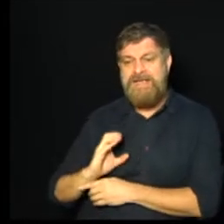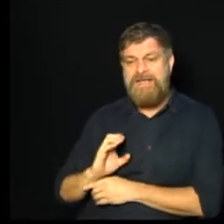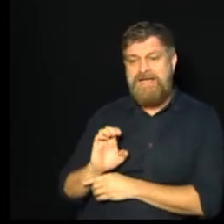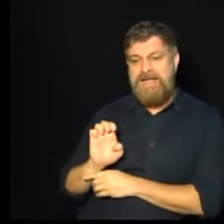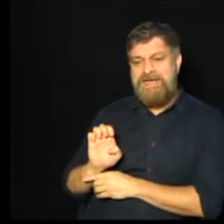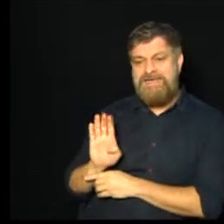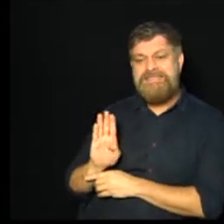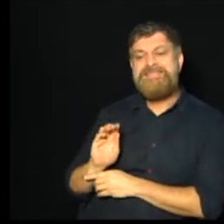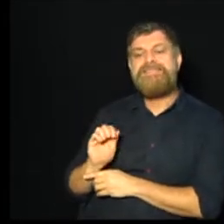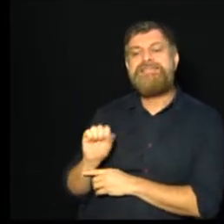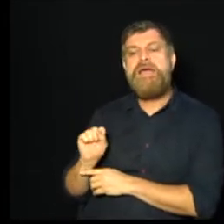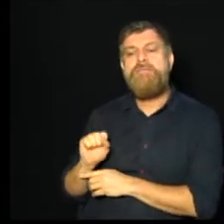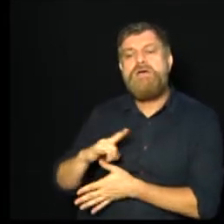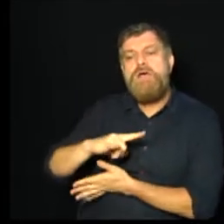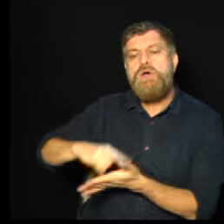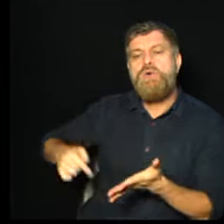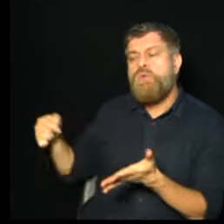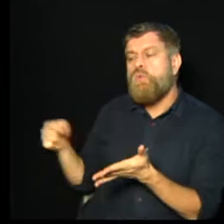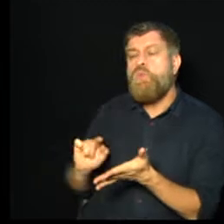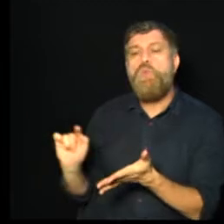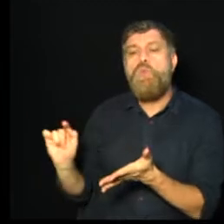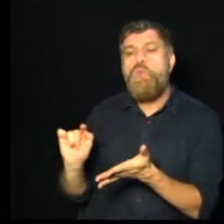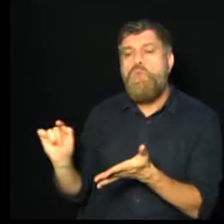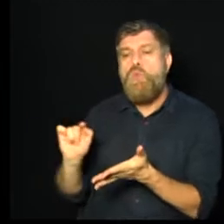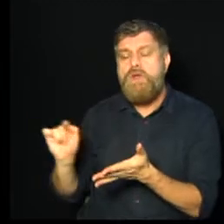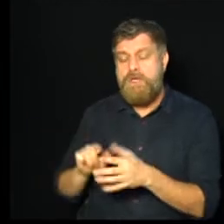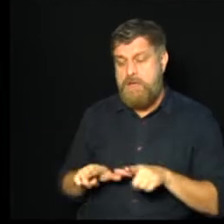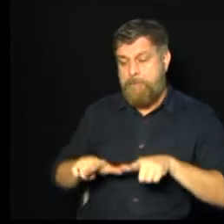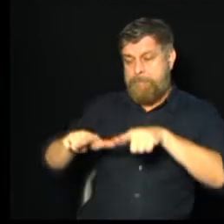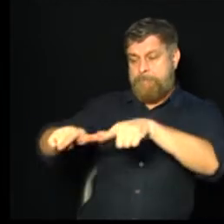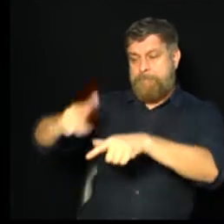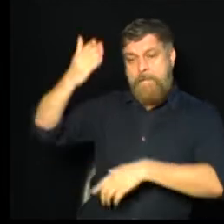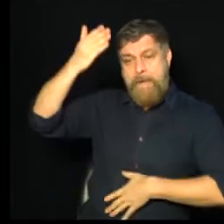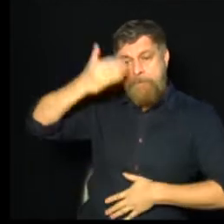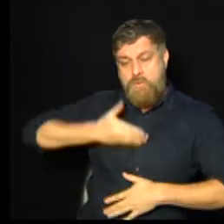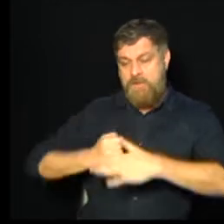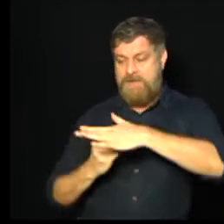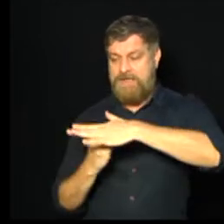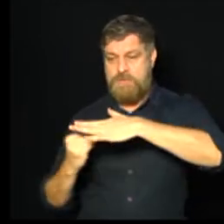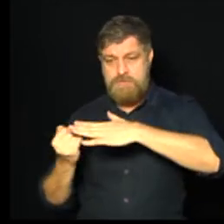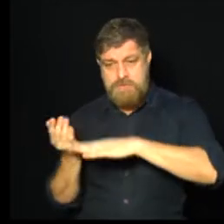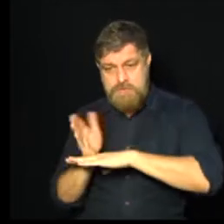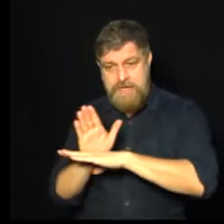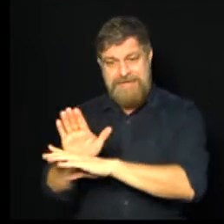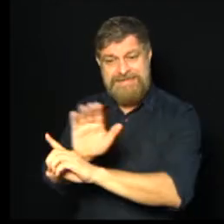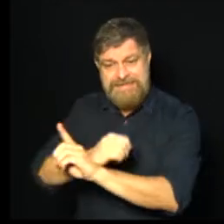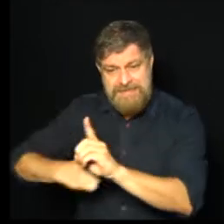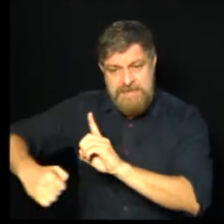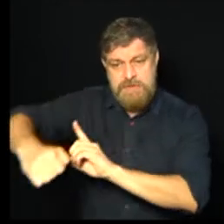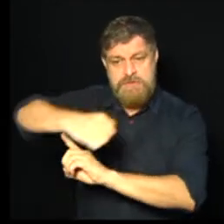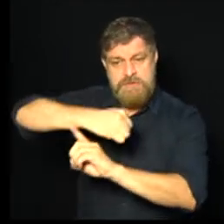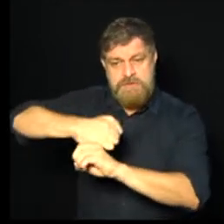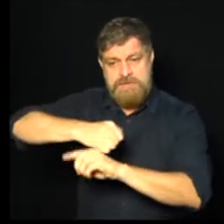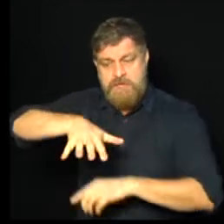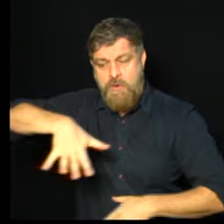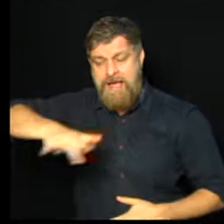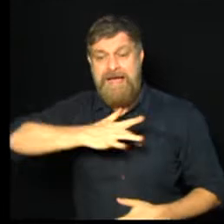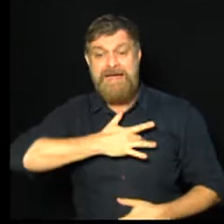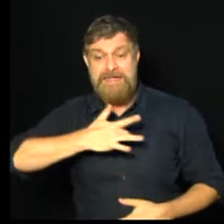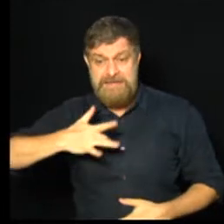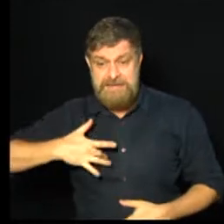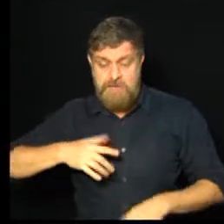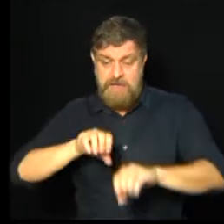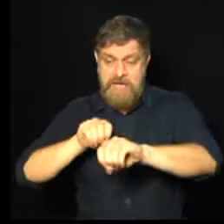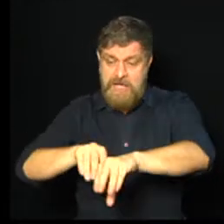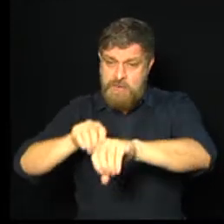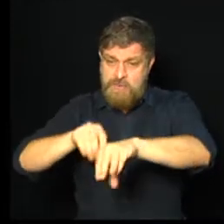SEBAS, que é uma certificação de entidade beneficiente de assistência social nas áreas de saúde,